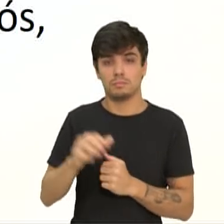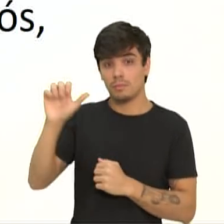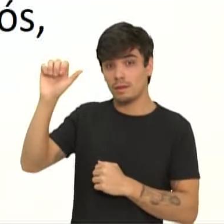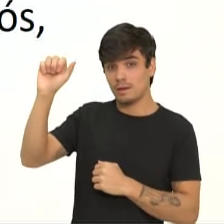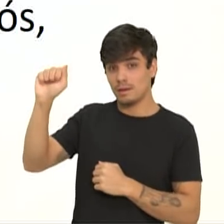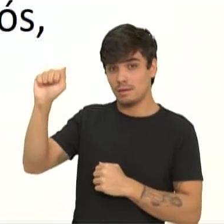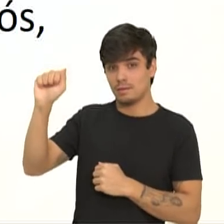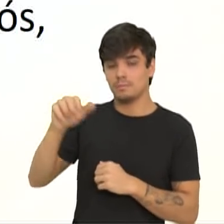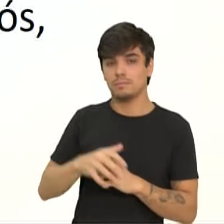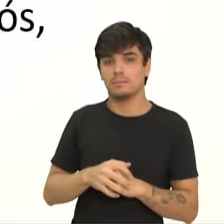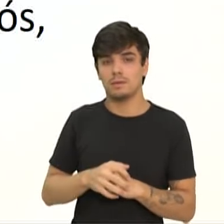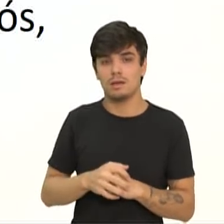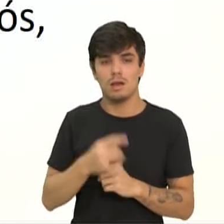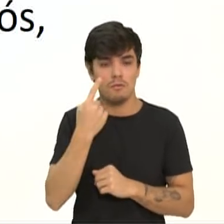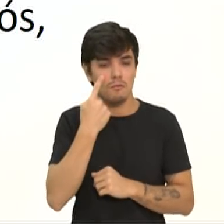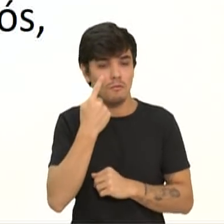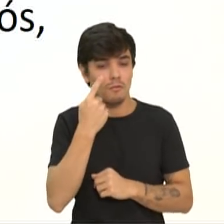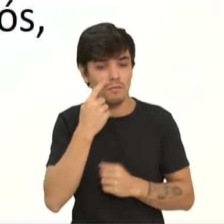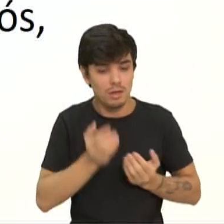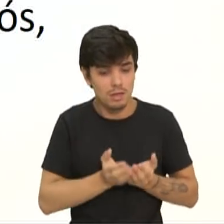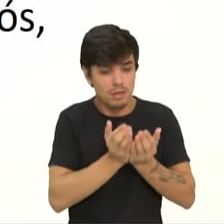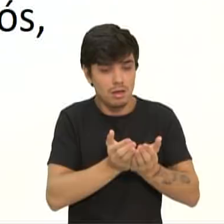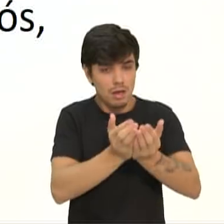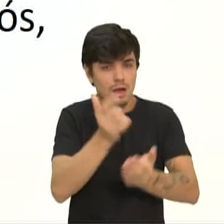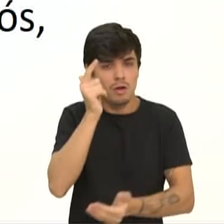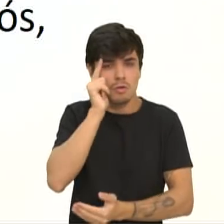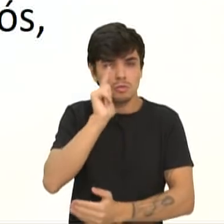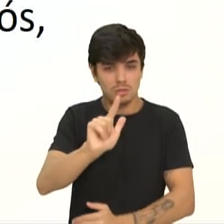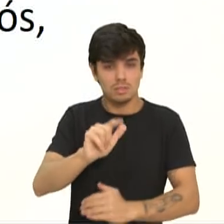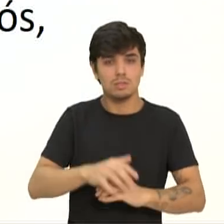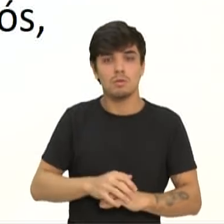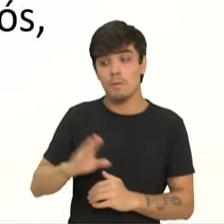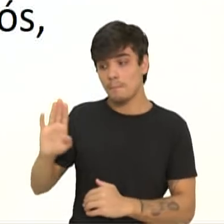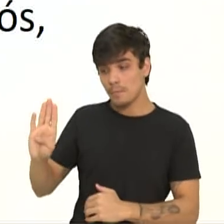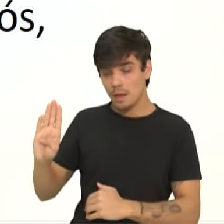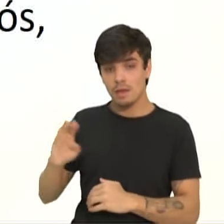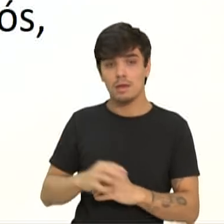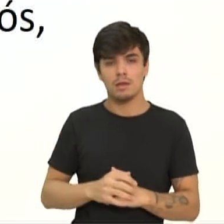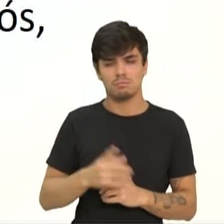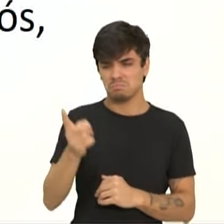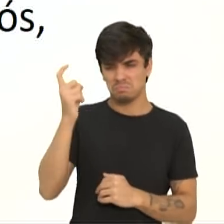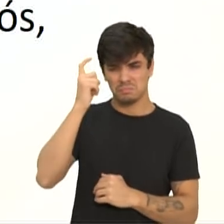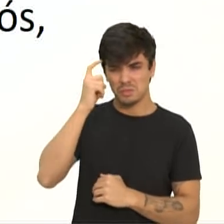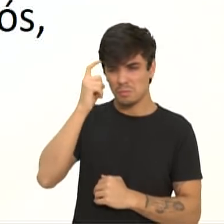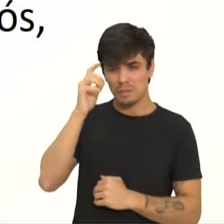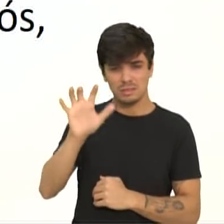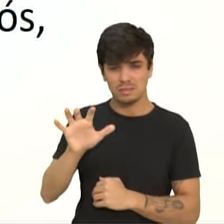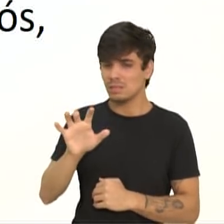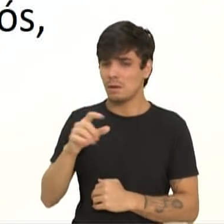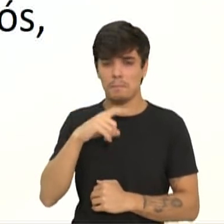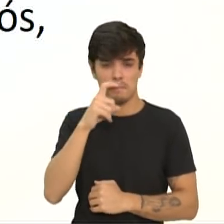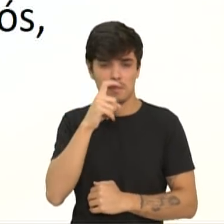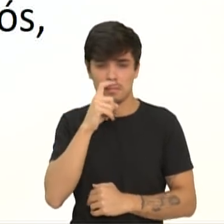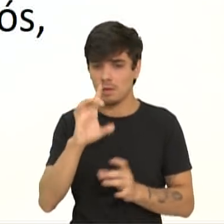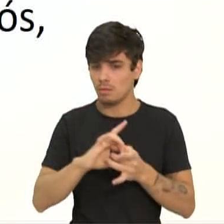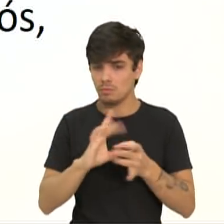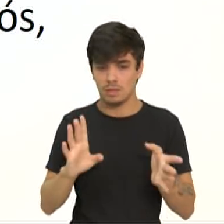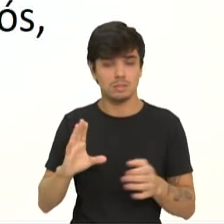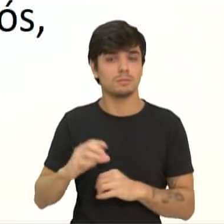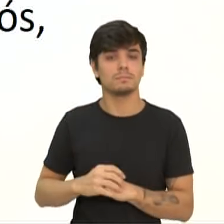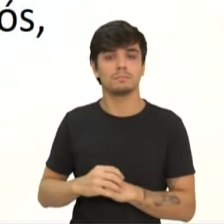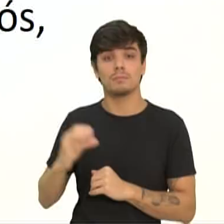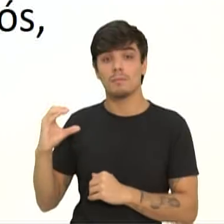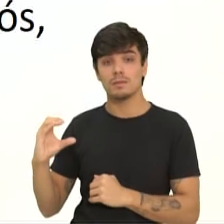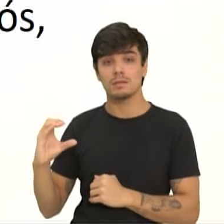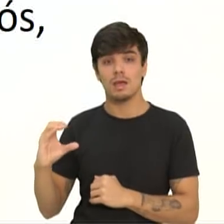ver se arranjo uma canoa por aí. Letra B: nem pensem nisso, papai não deixa. Letra C: